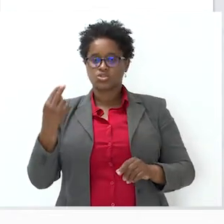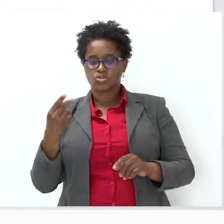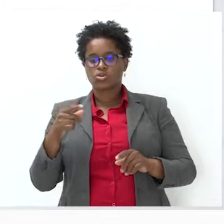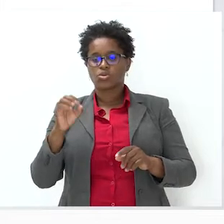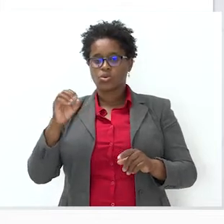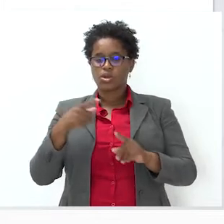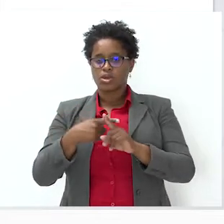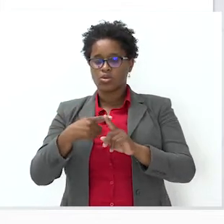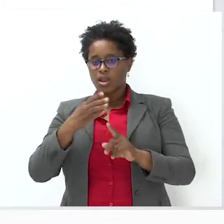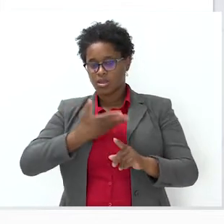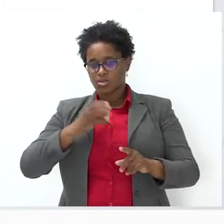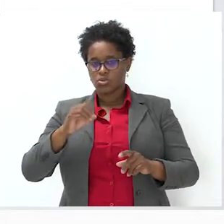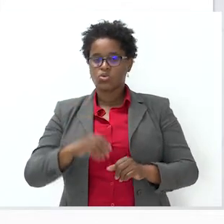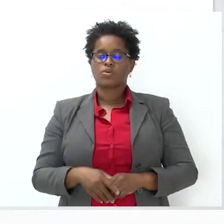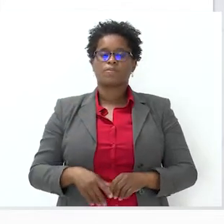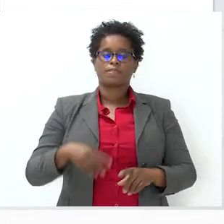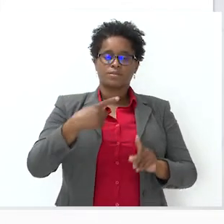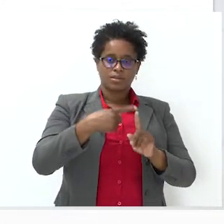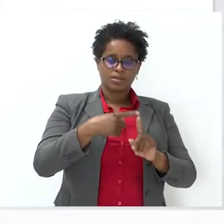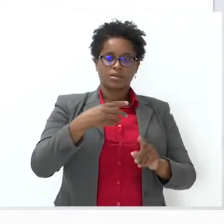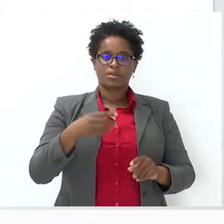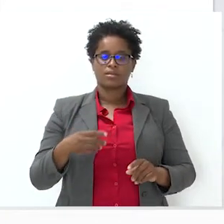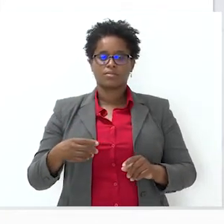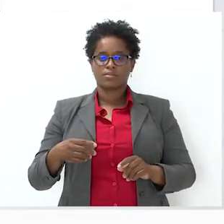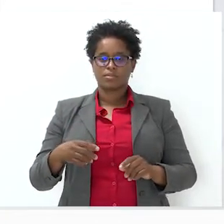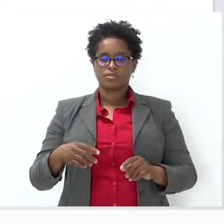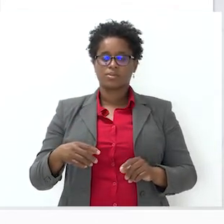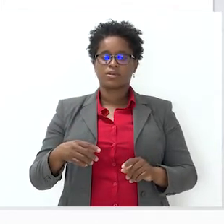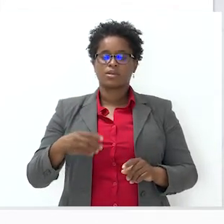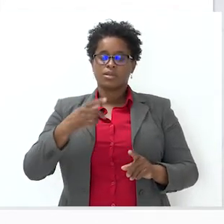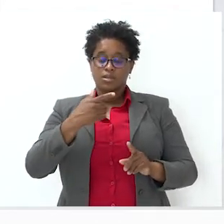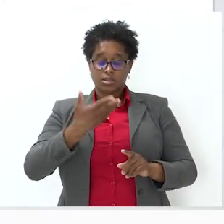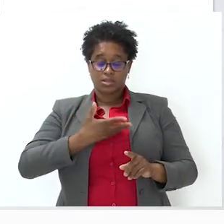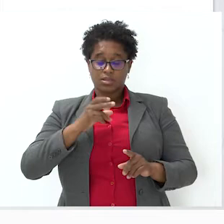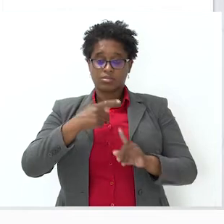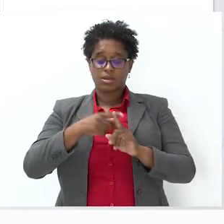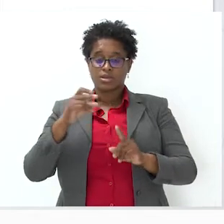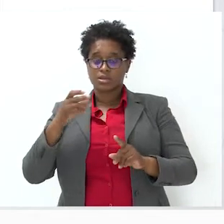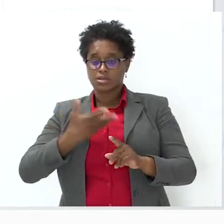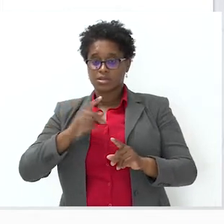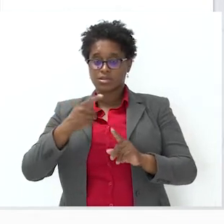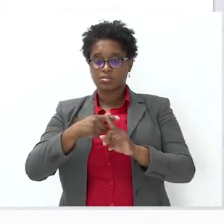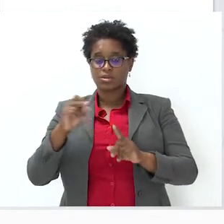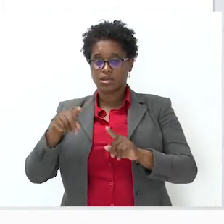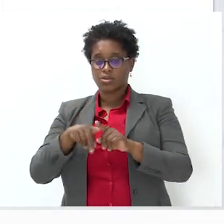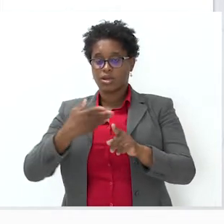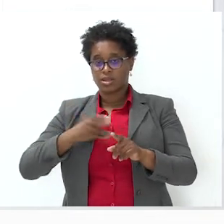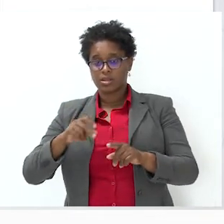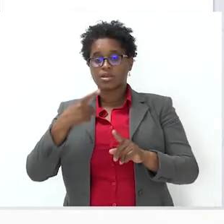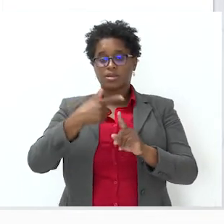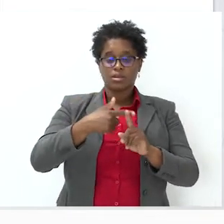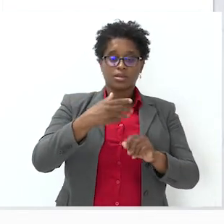é igual a do. De mais a é igual a da. De mais